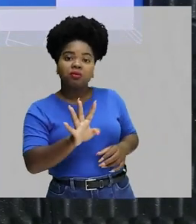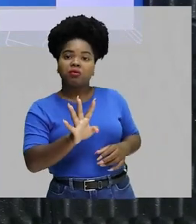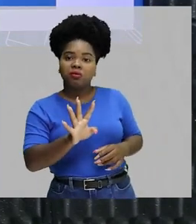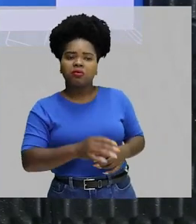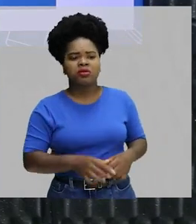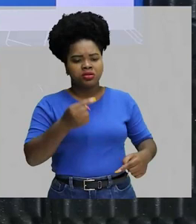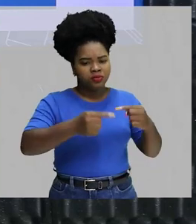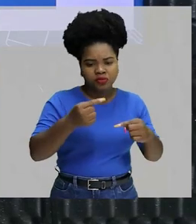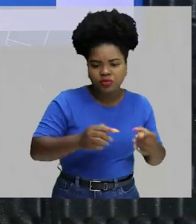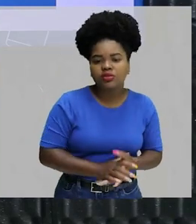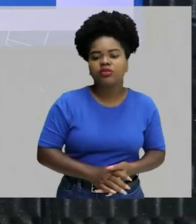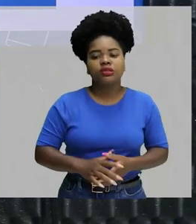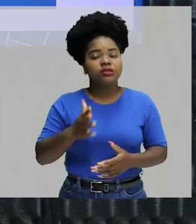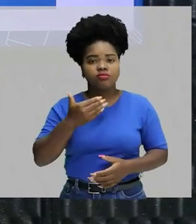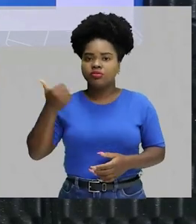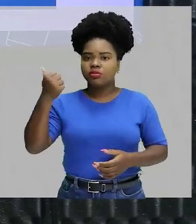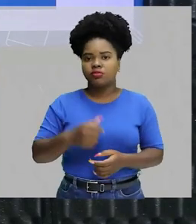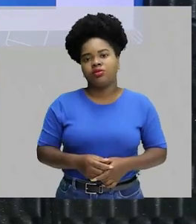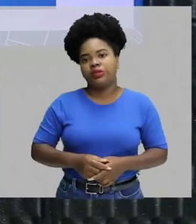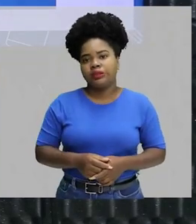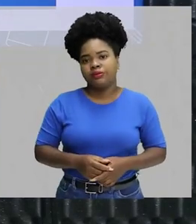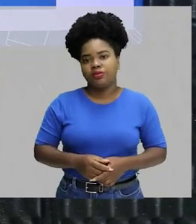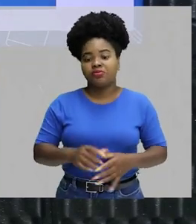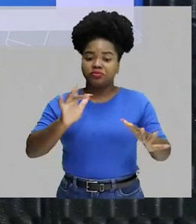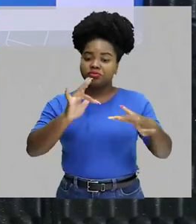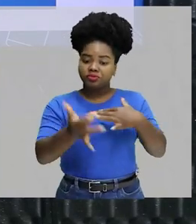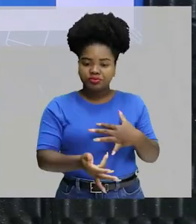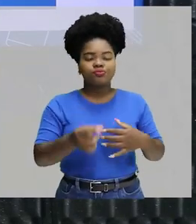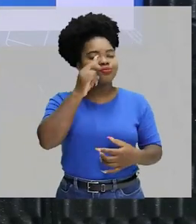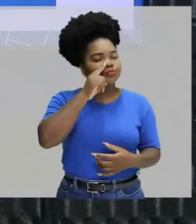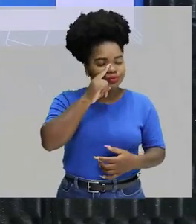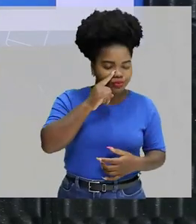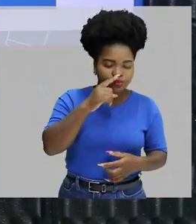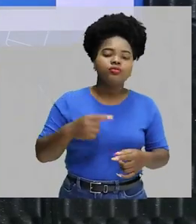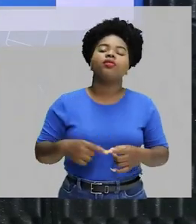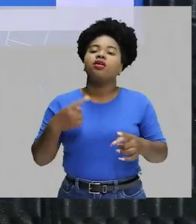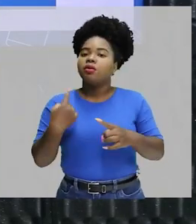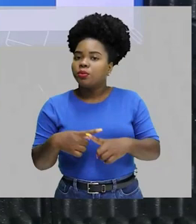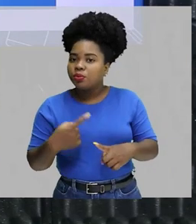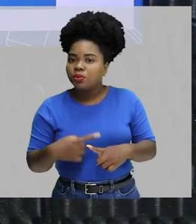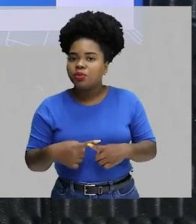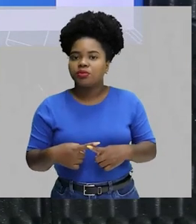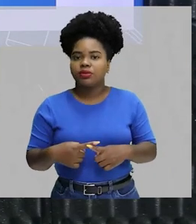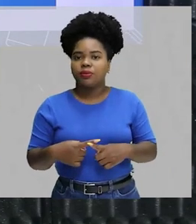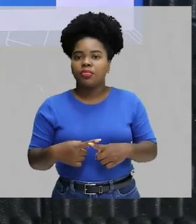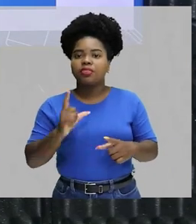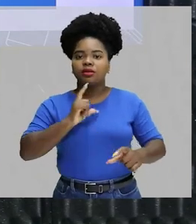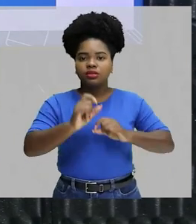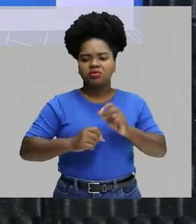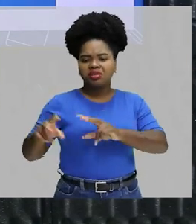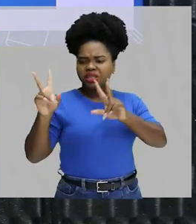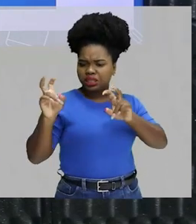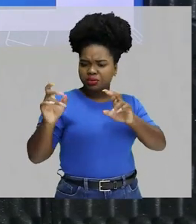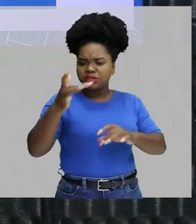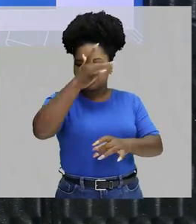emitir determinados comentários que geram polêmica e tem mexido com o comportamento da sociedade